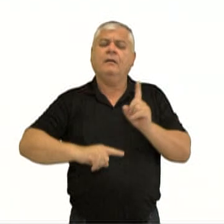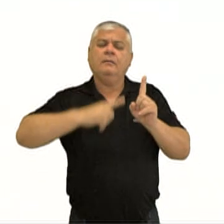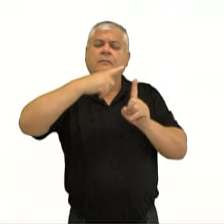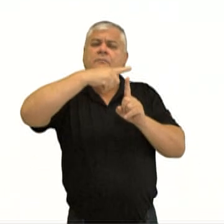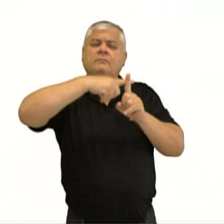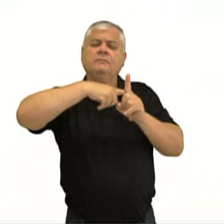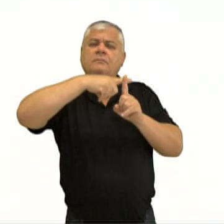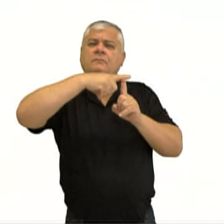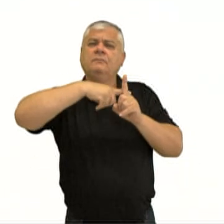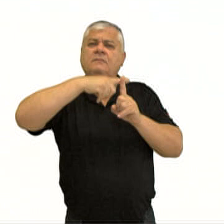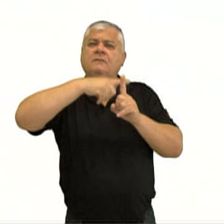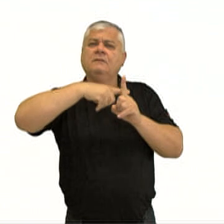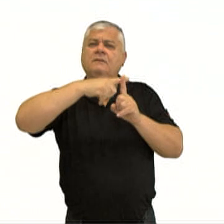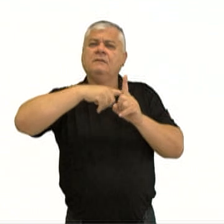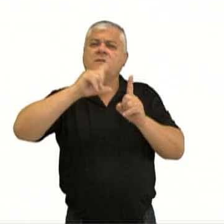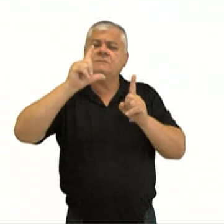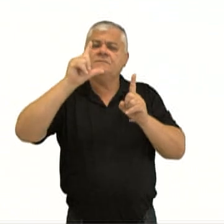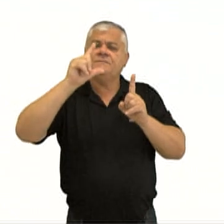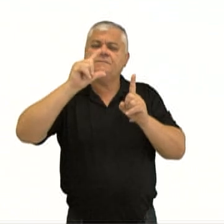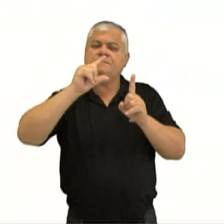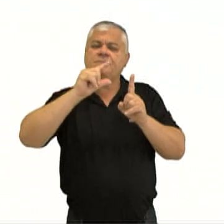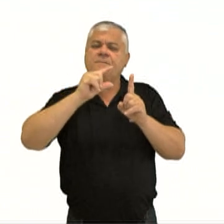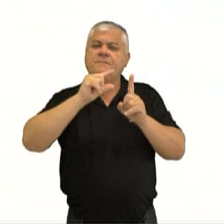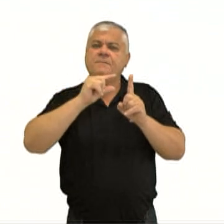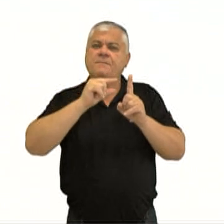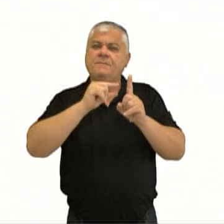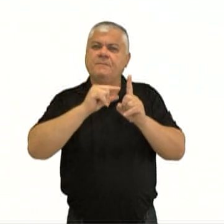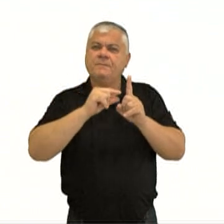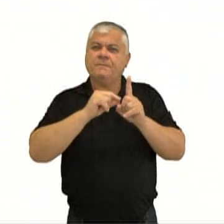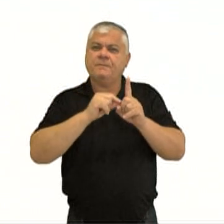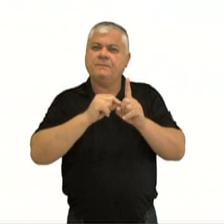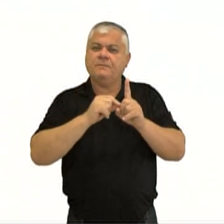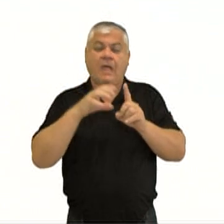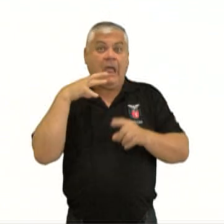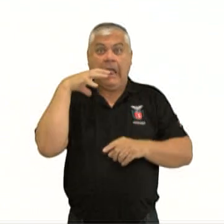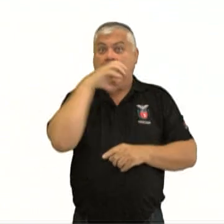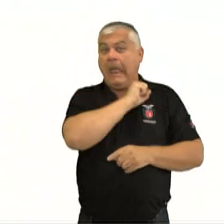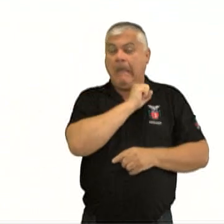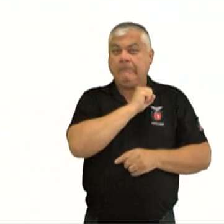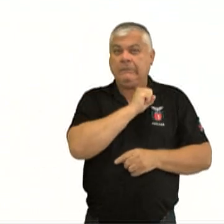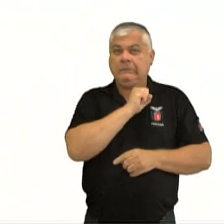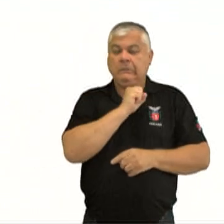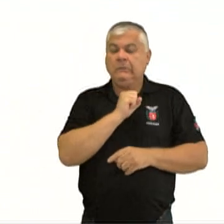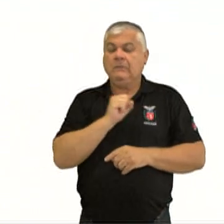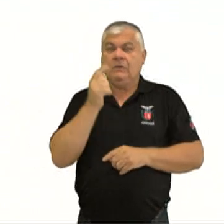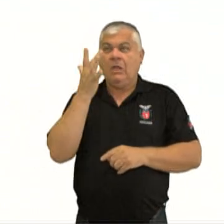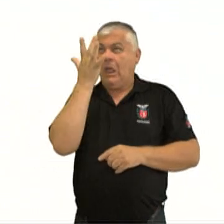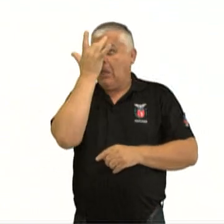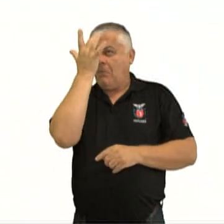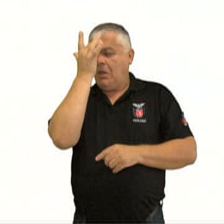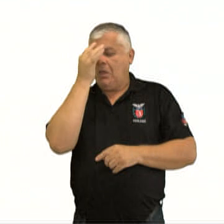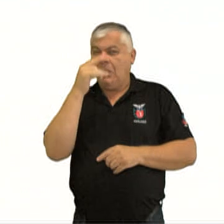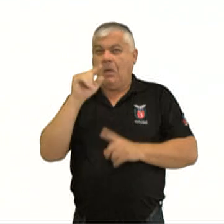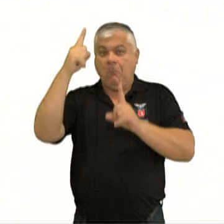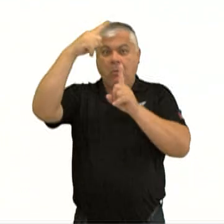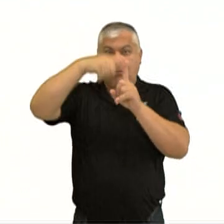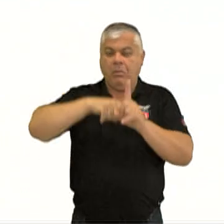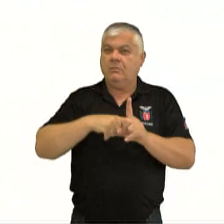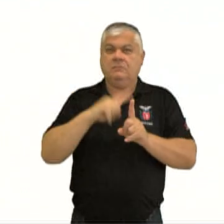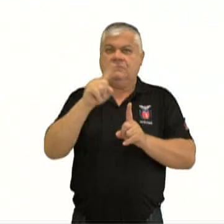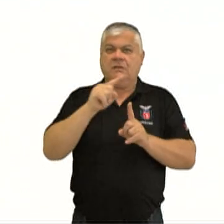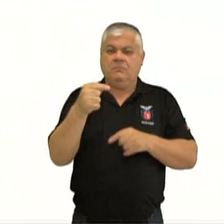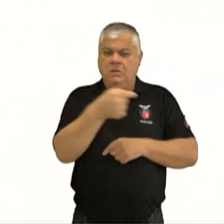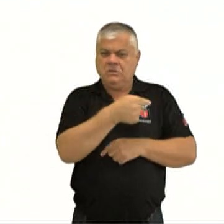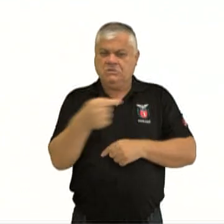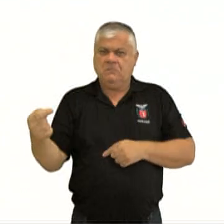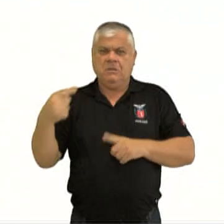quê? Diminuindo lentamente. Não foi do dia para a noite, não foi de uma semana para outra,